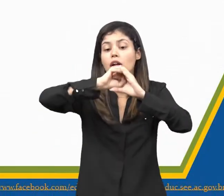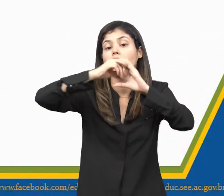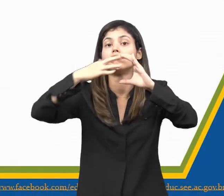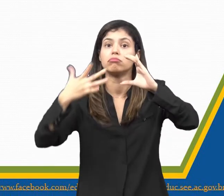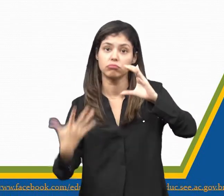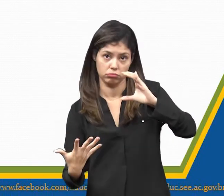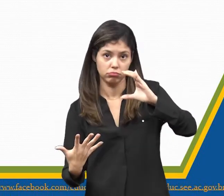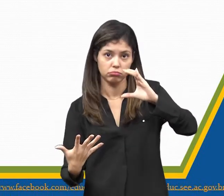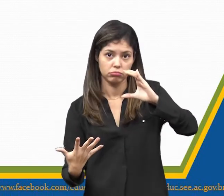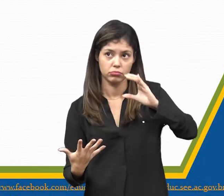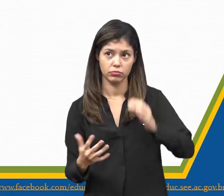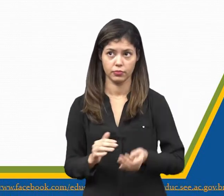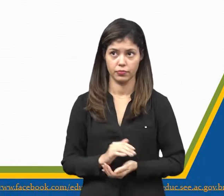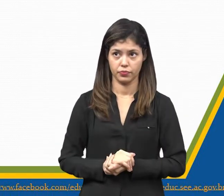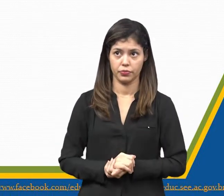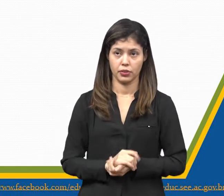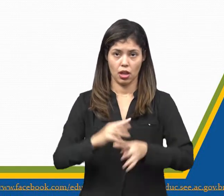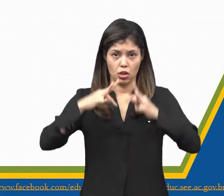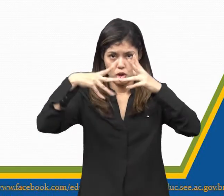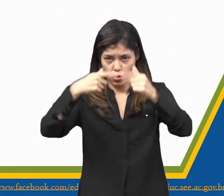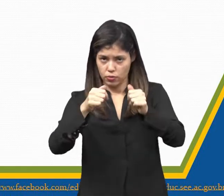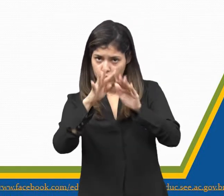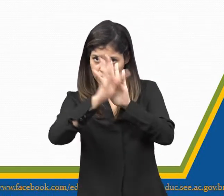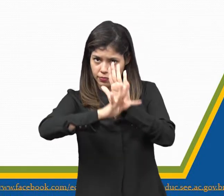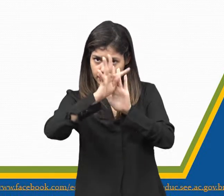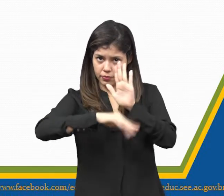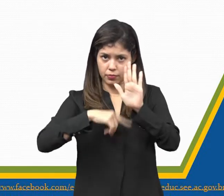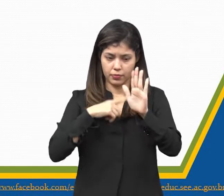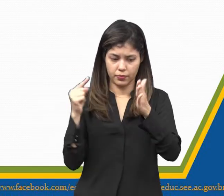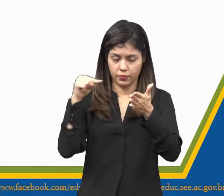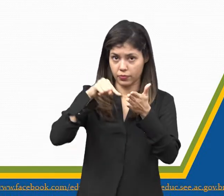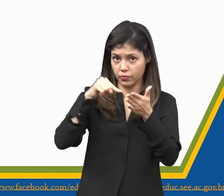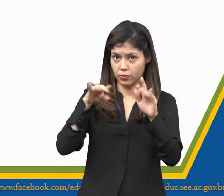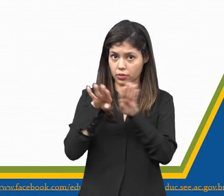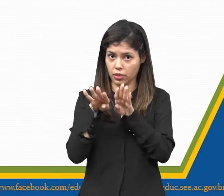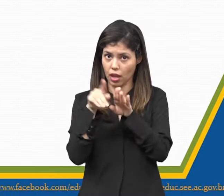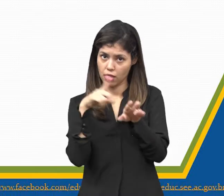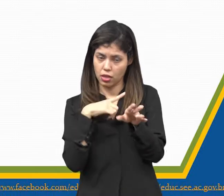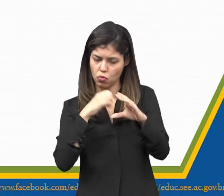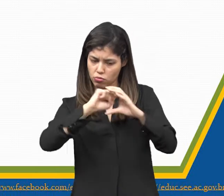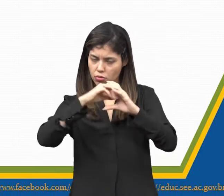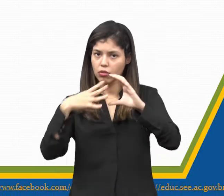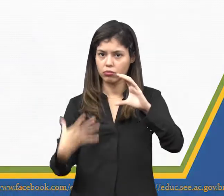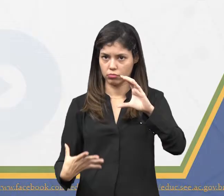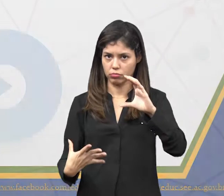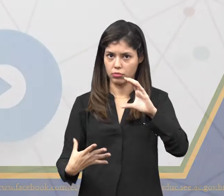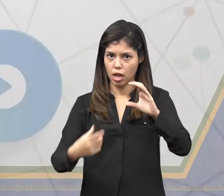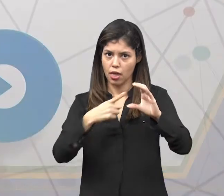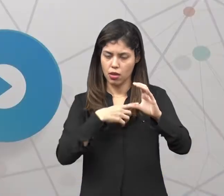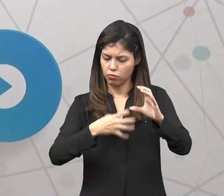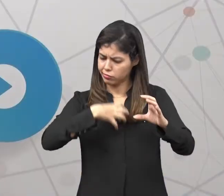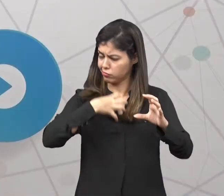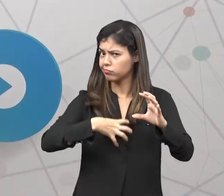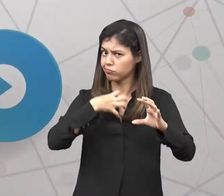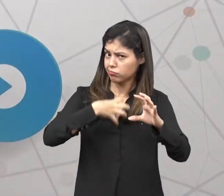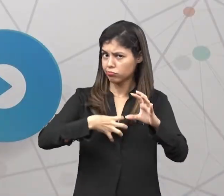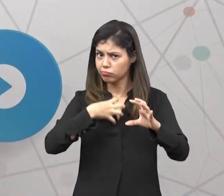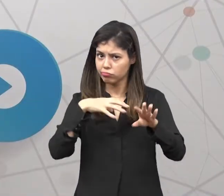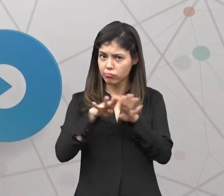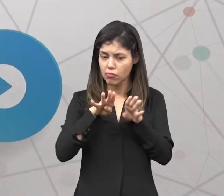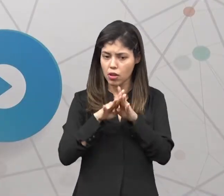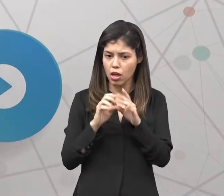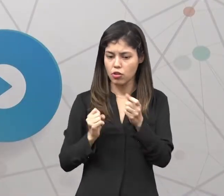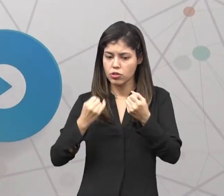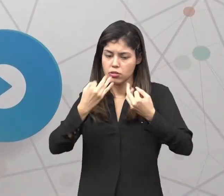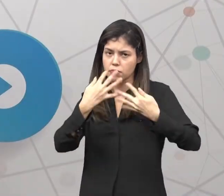suas características. Todo texto que nós aprendemos até aqui, ele tem as suas características, ele tem o seu jeito de ser, ele tem o seu